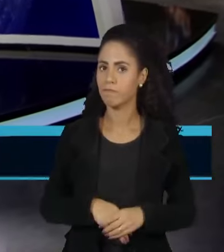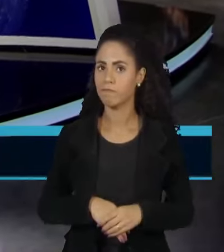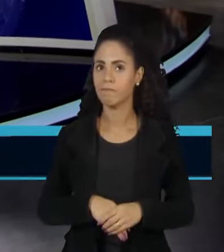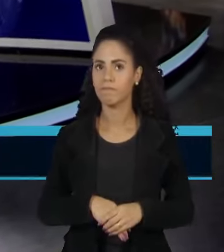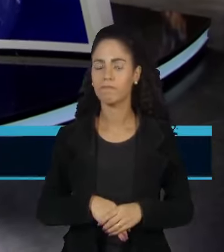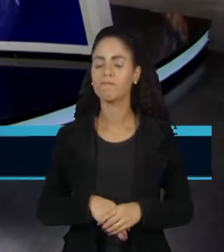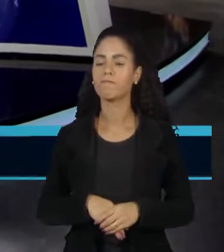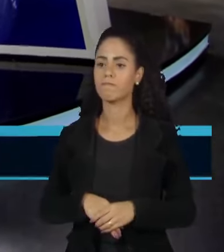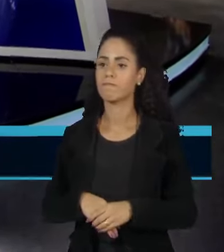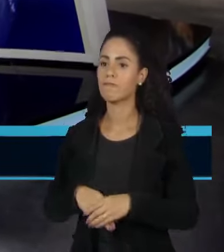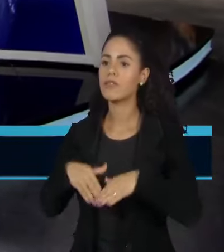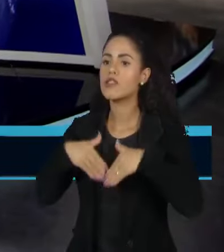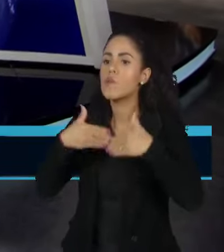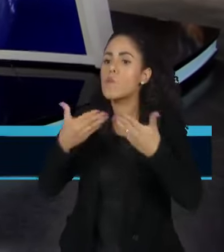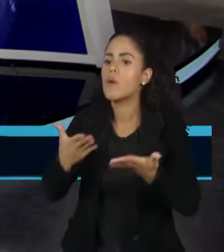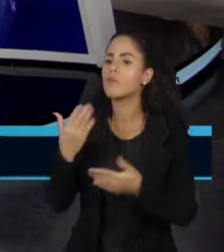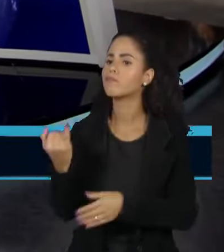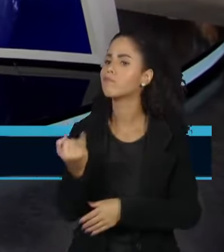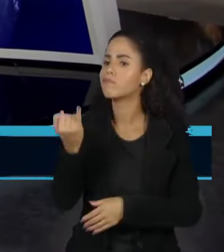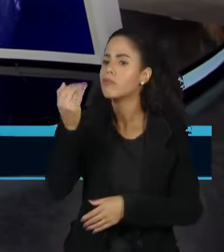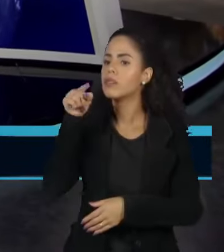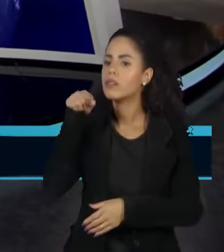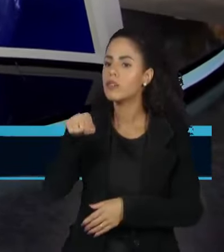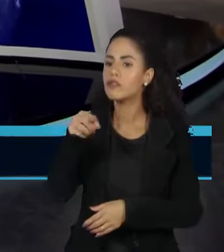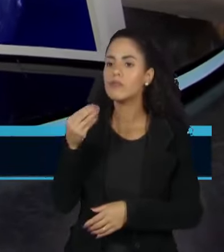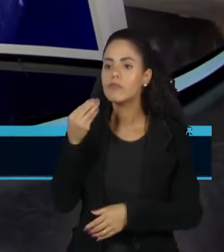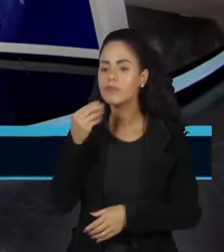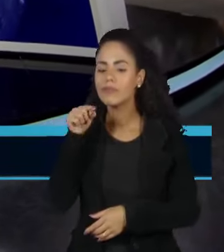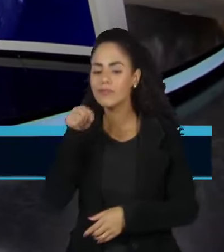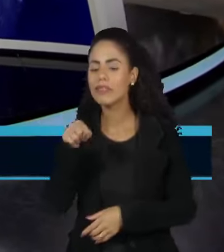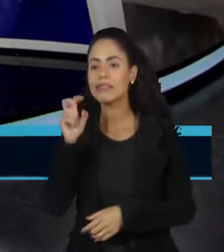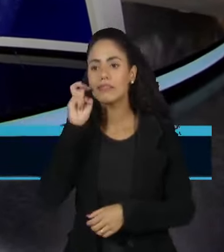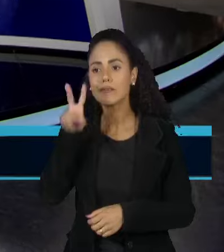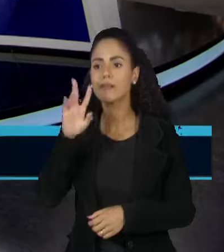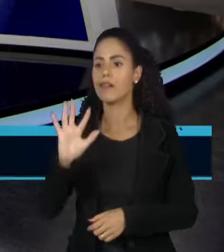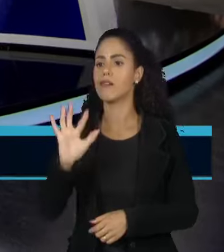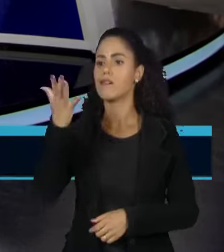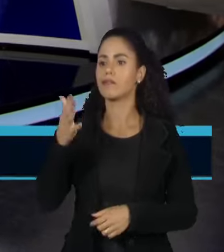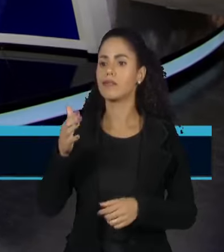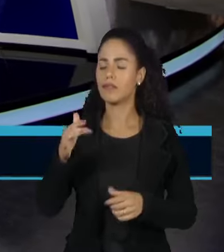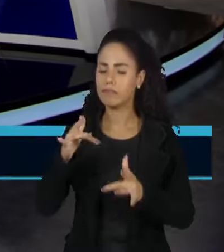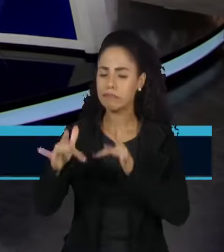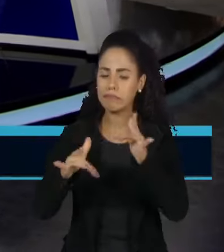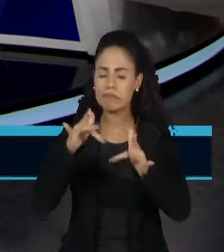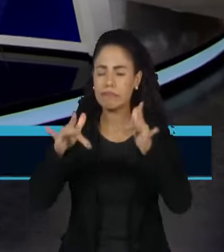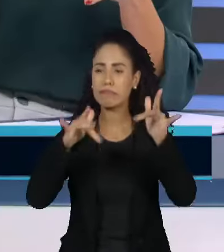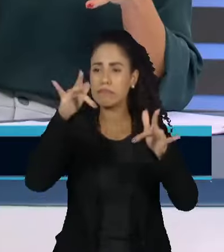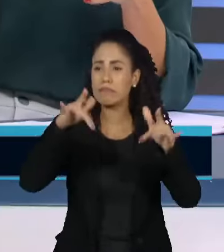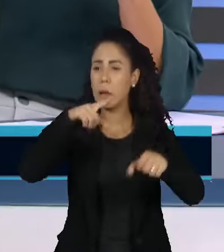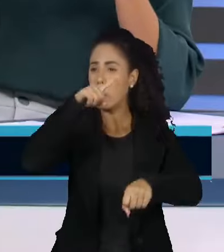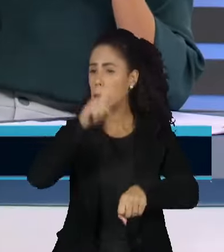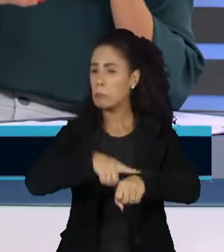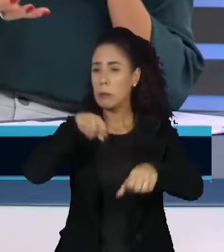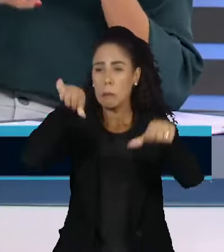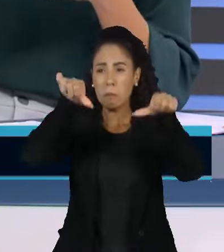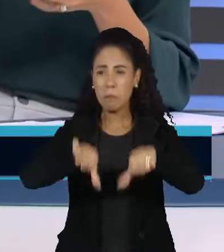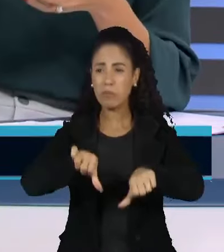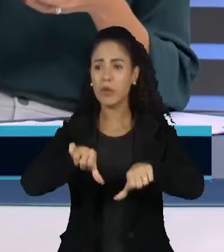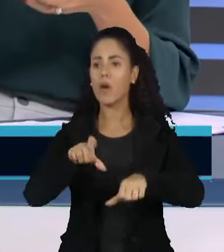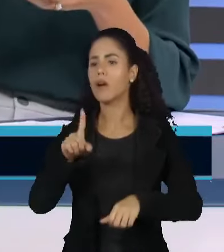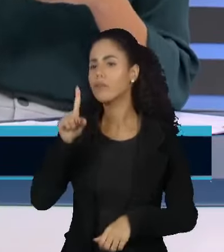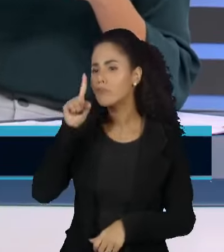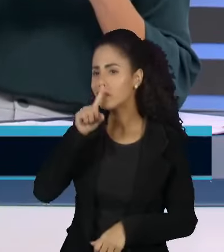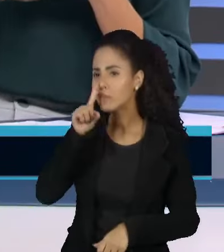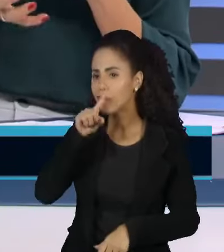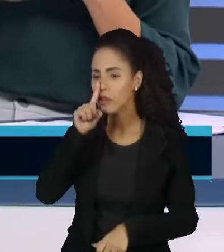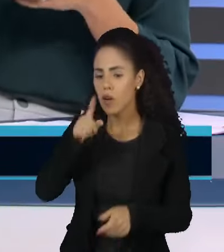Doutor Saldiva, qual o principal motivo por trás dessa escalada da dengue no Brasil, que já vive o pior surto da doença na história? Houve muitas falhas no